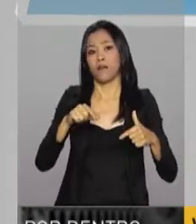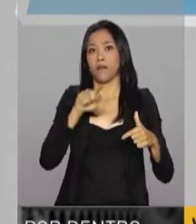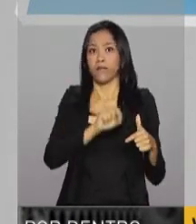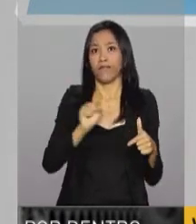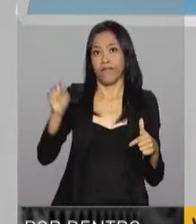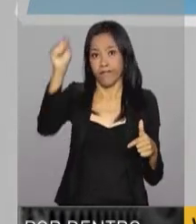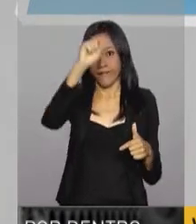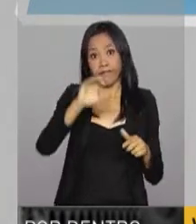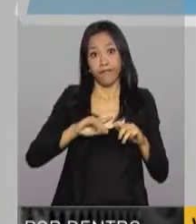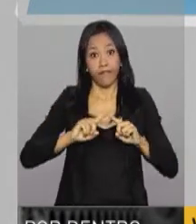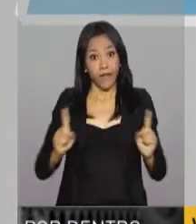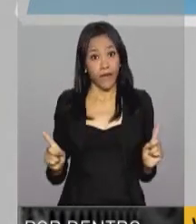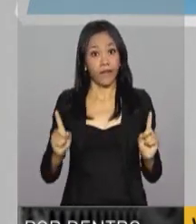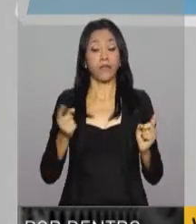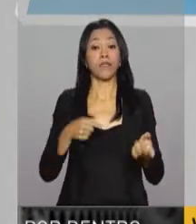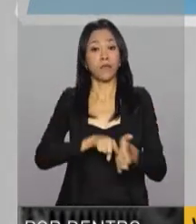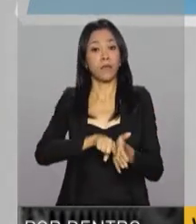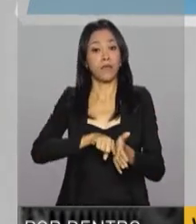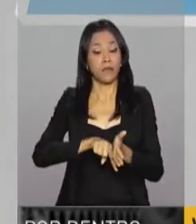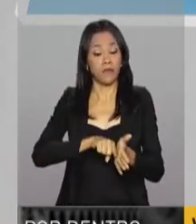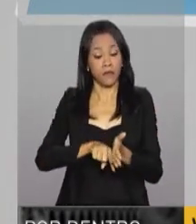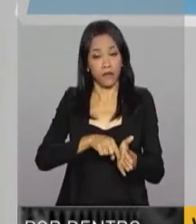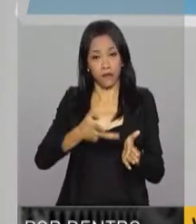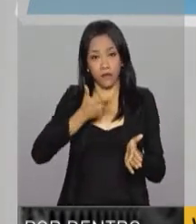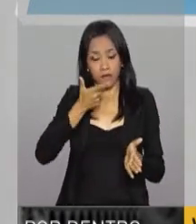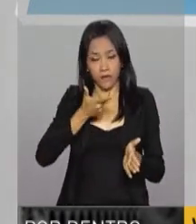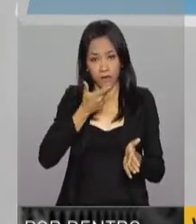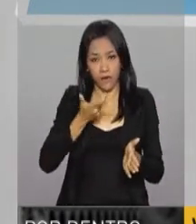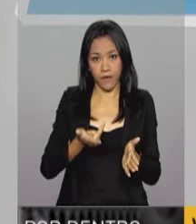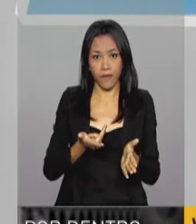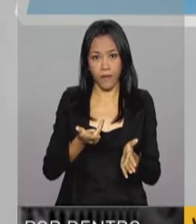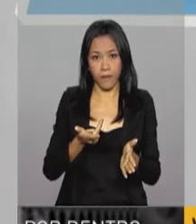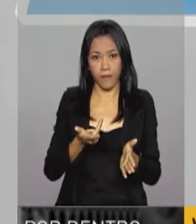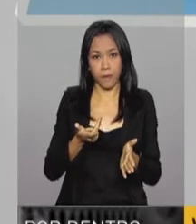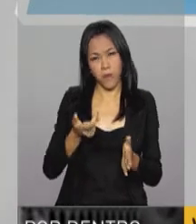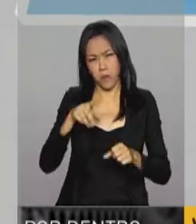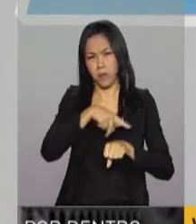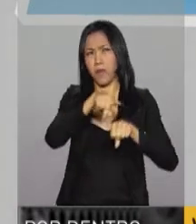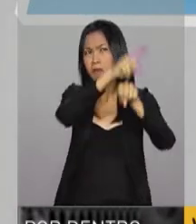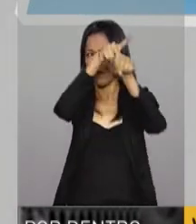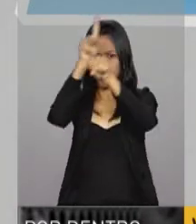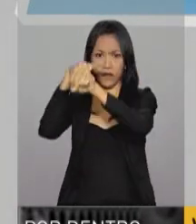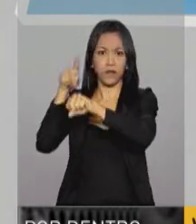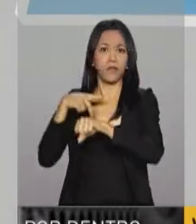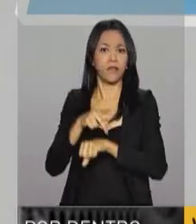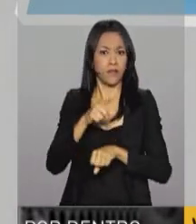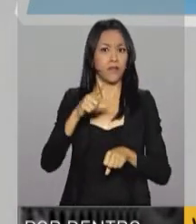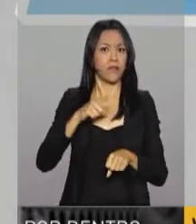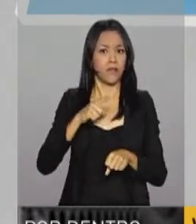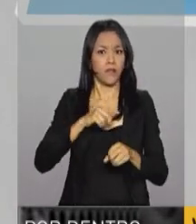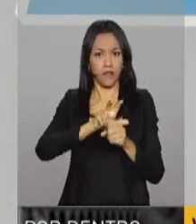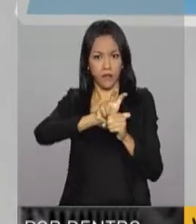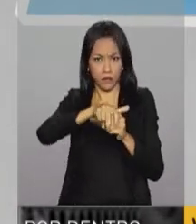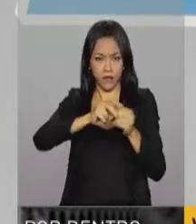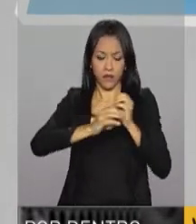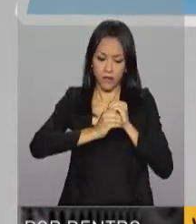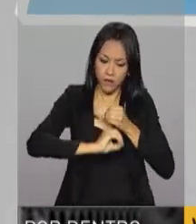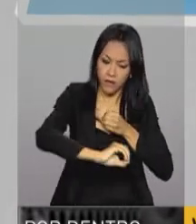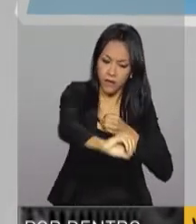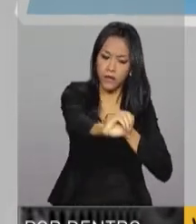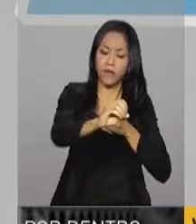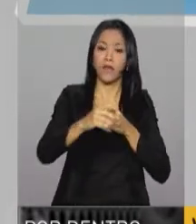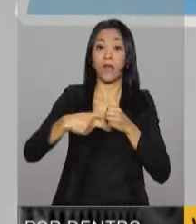estatísticas indicam que nos nossos olhos que nos países que investem em saneamento básico à